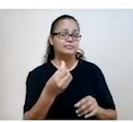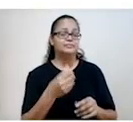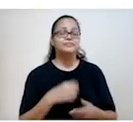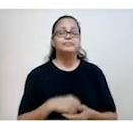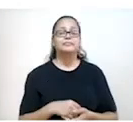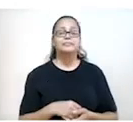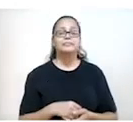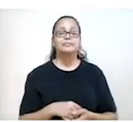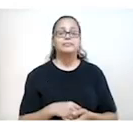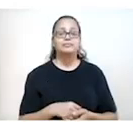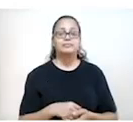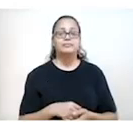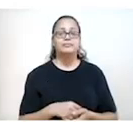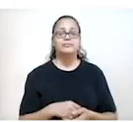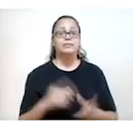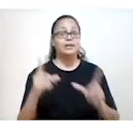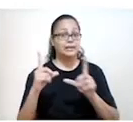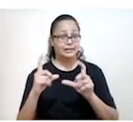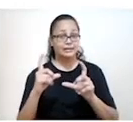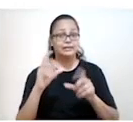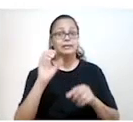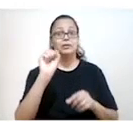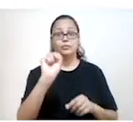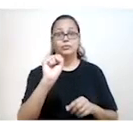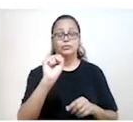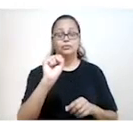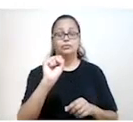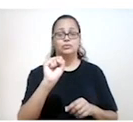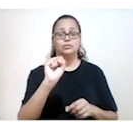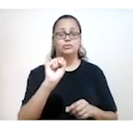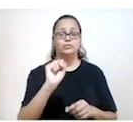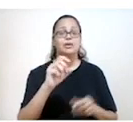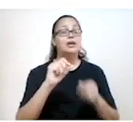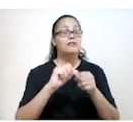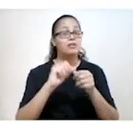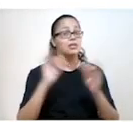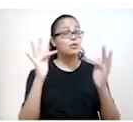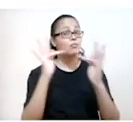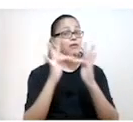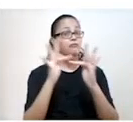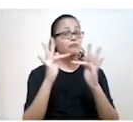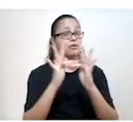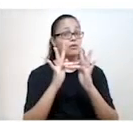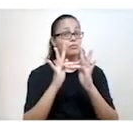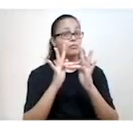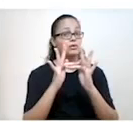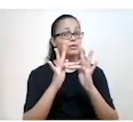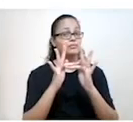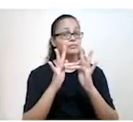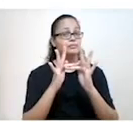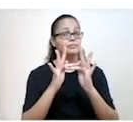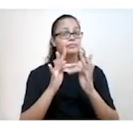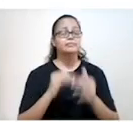certo? Aqui tem 8. Então, vamos tentar elaborar uma fórmula que